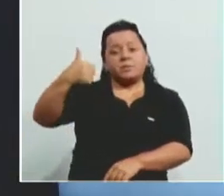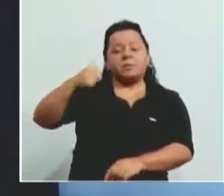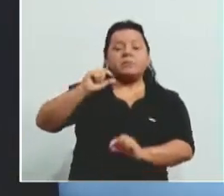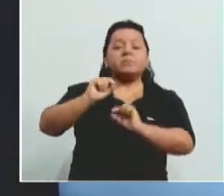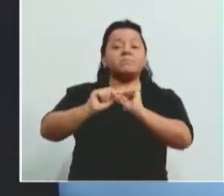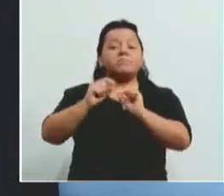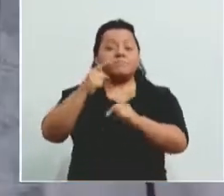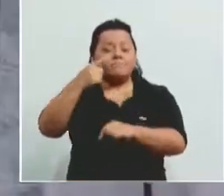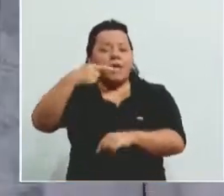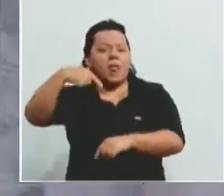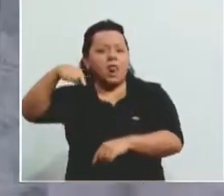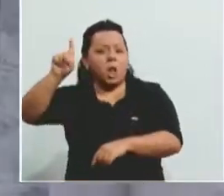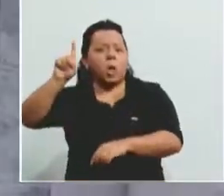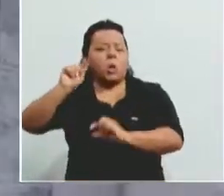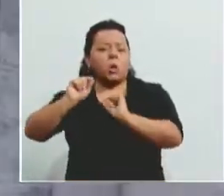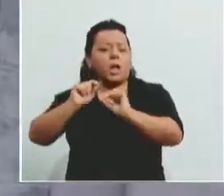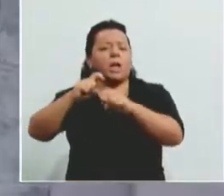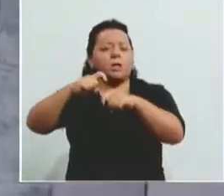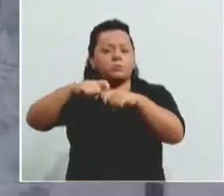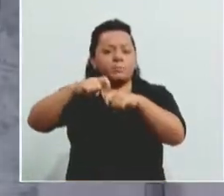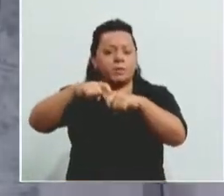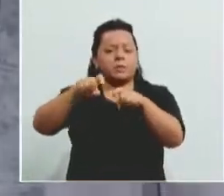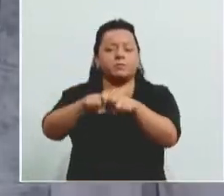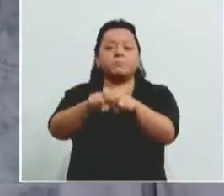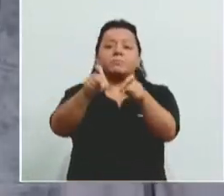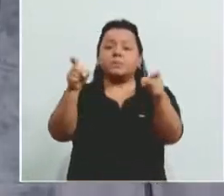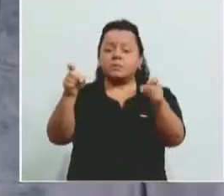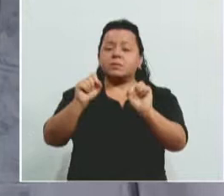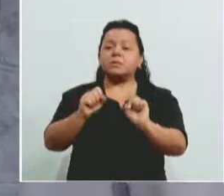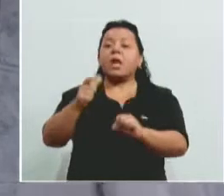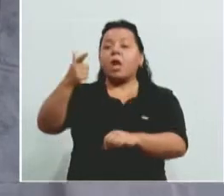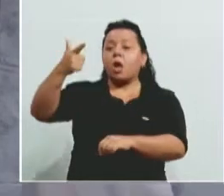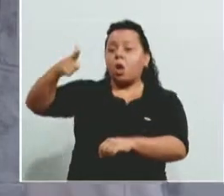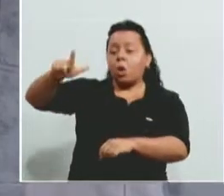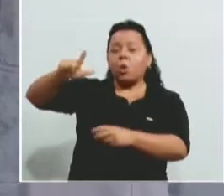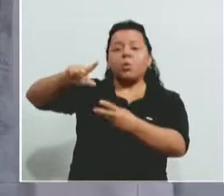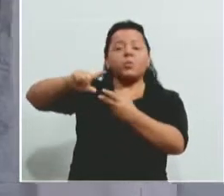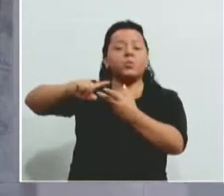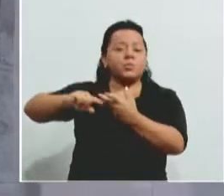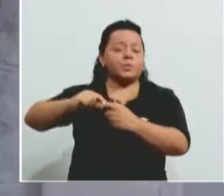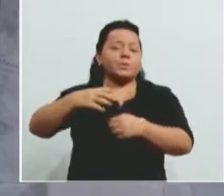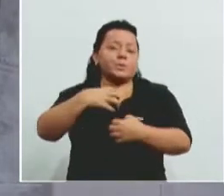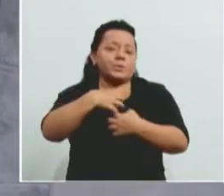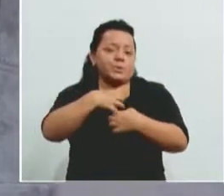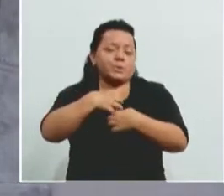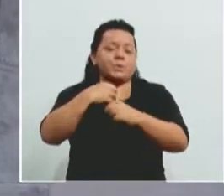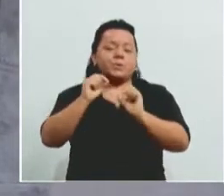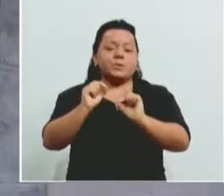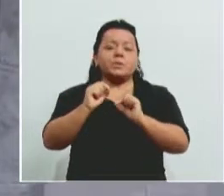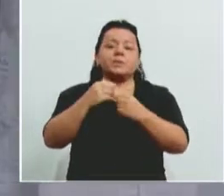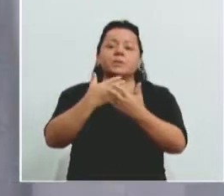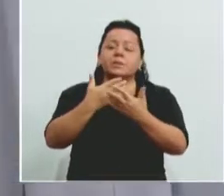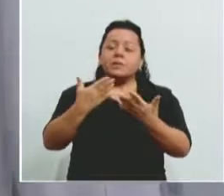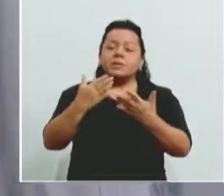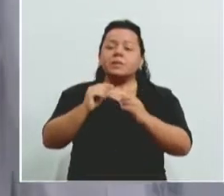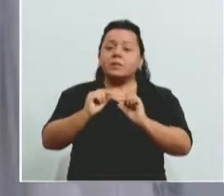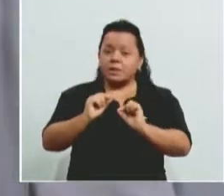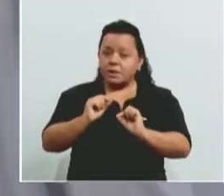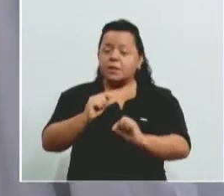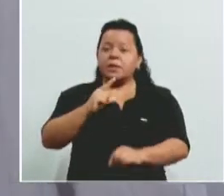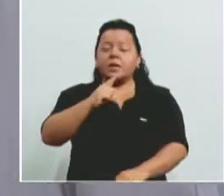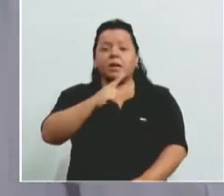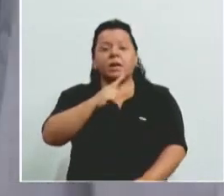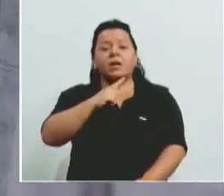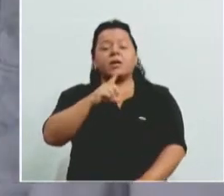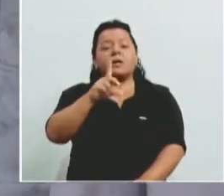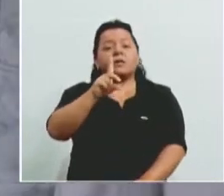ginecologista, né? Temos mais um sintoma que chama bastante atenção para a endometriose, que é a dispaurenia, dor durante